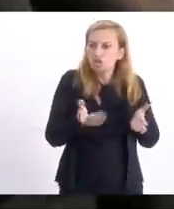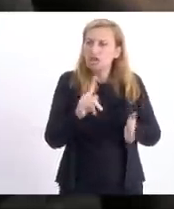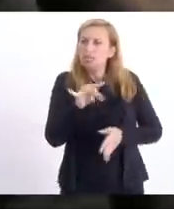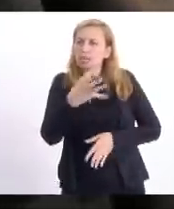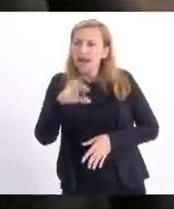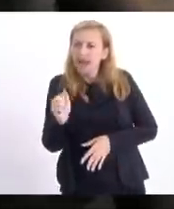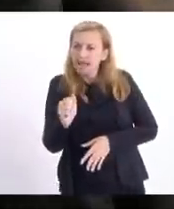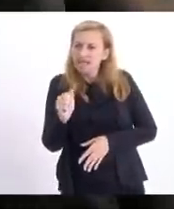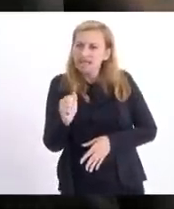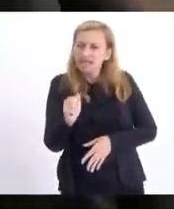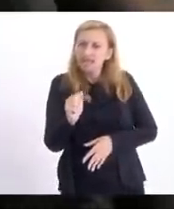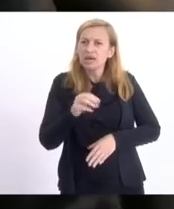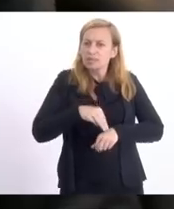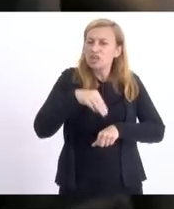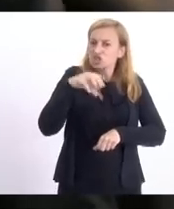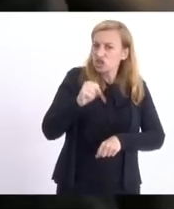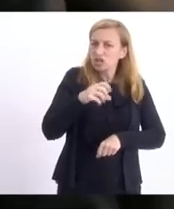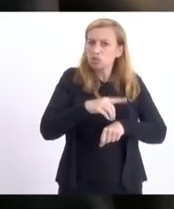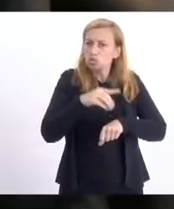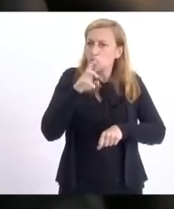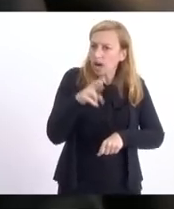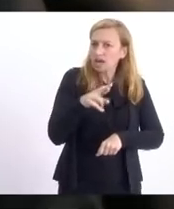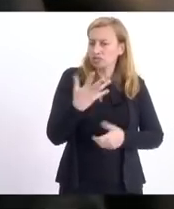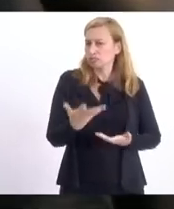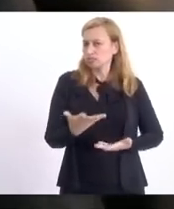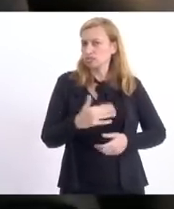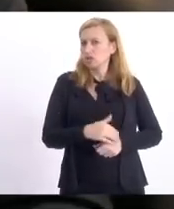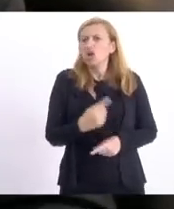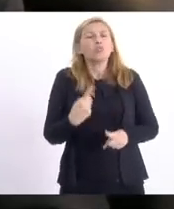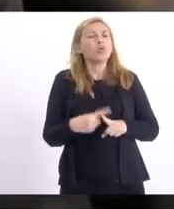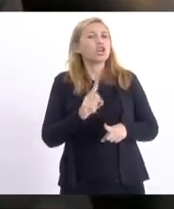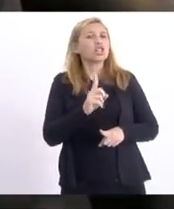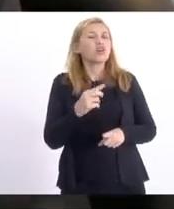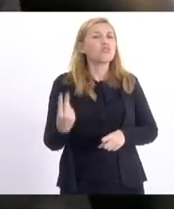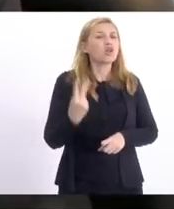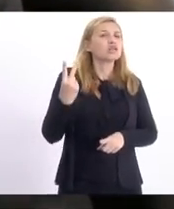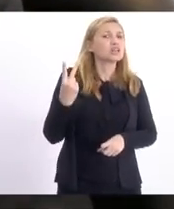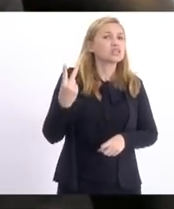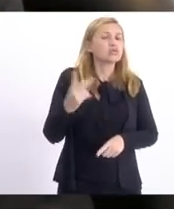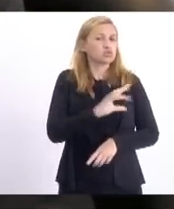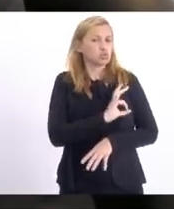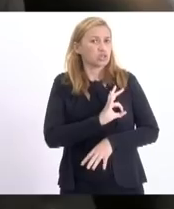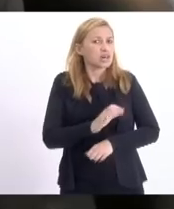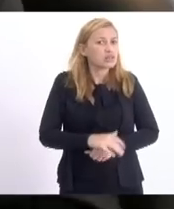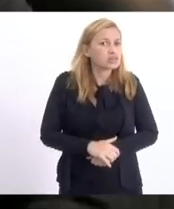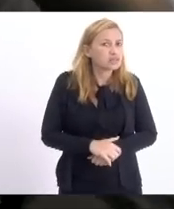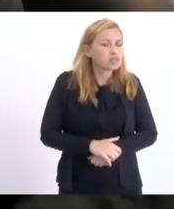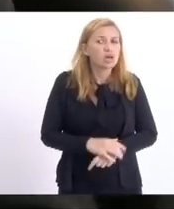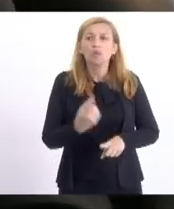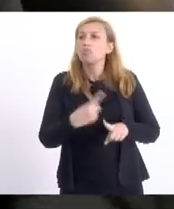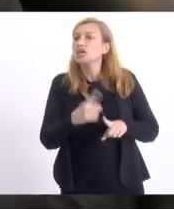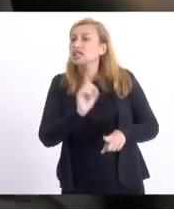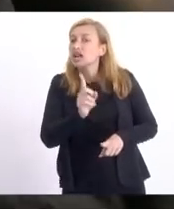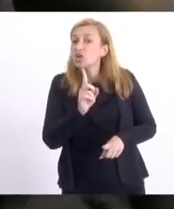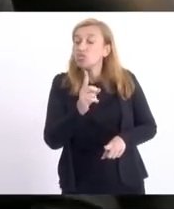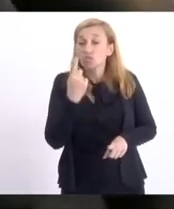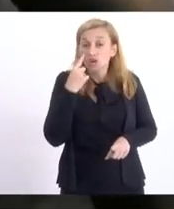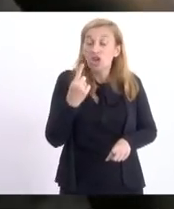que têm mestrado, doutorado. E por que não a valorização desses policiais? Por que não reparar?